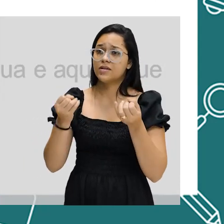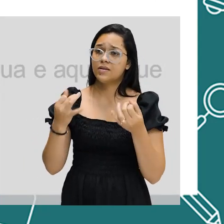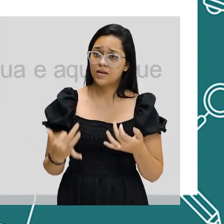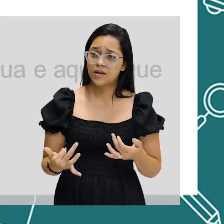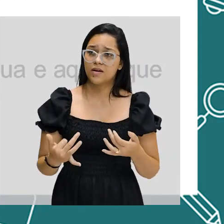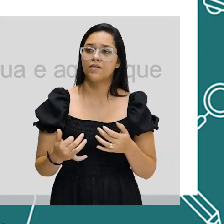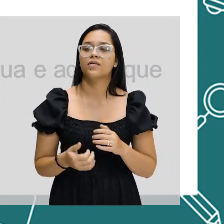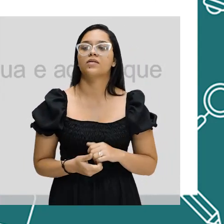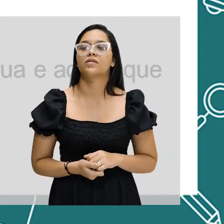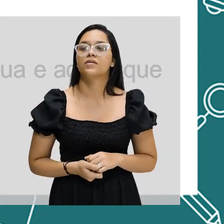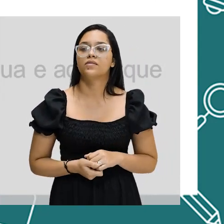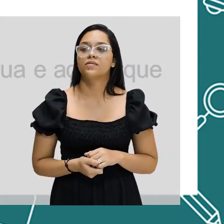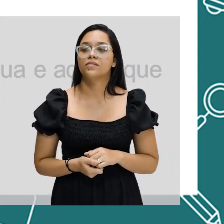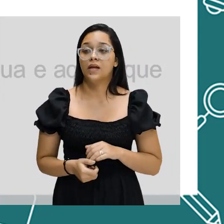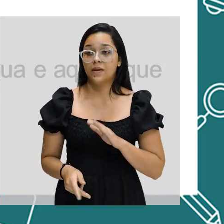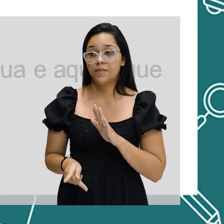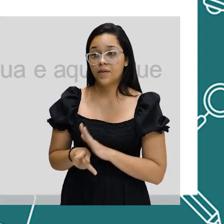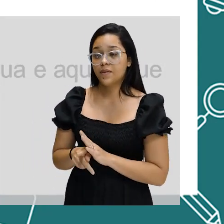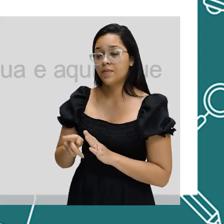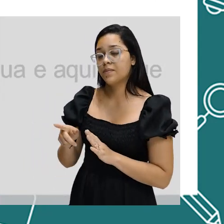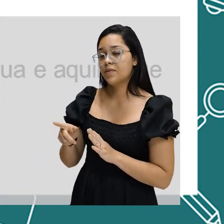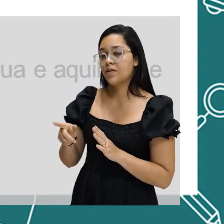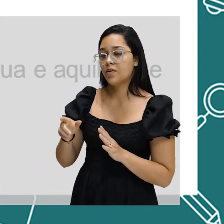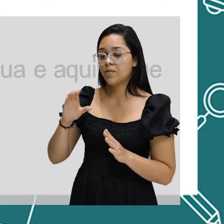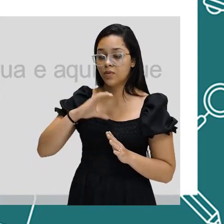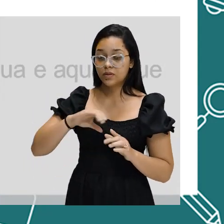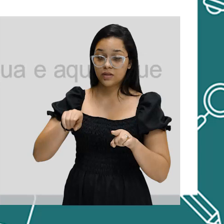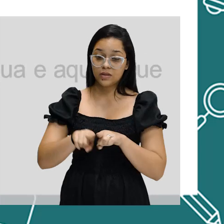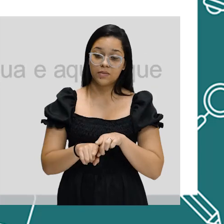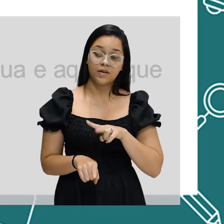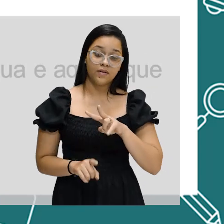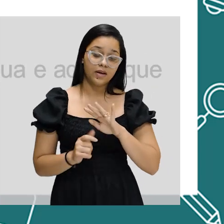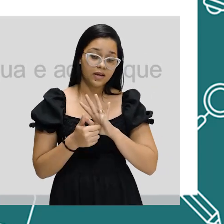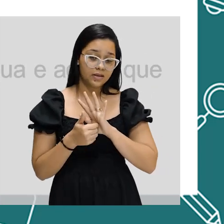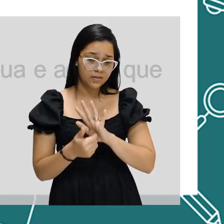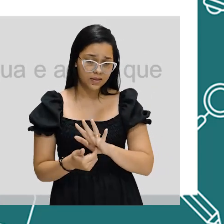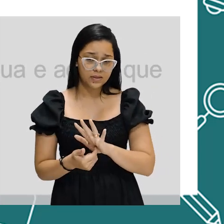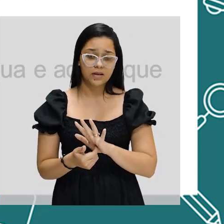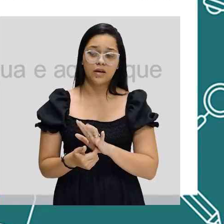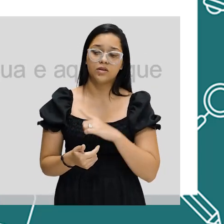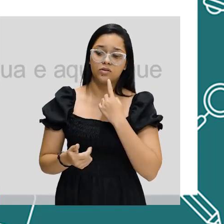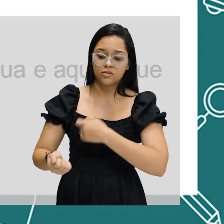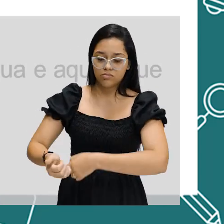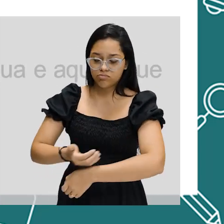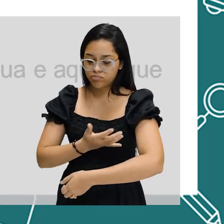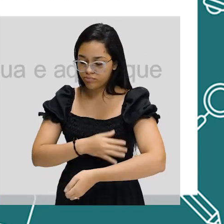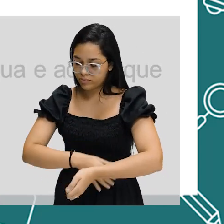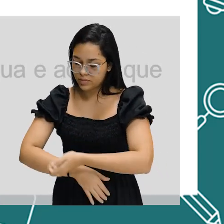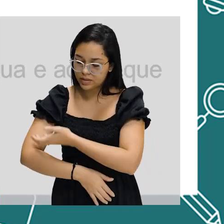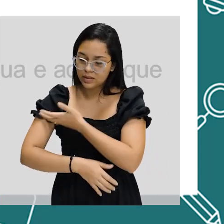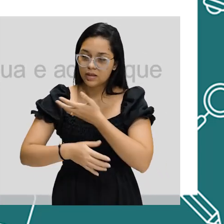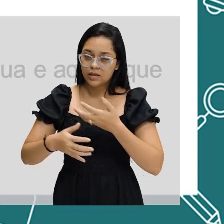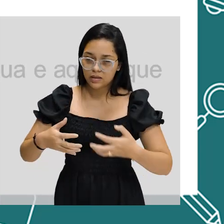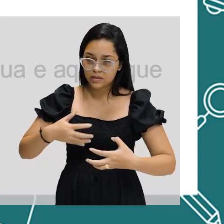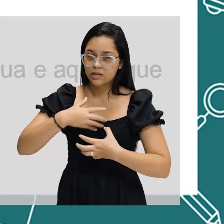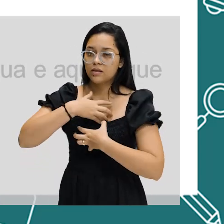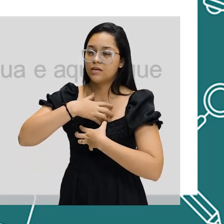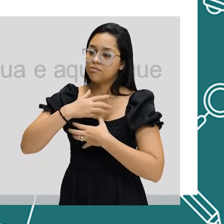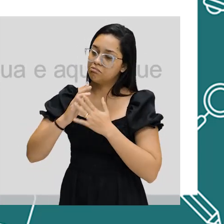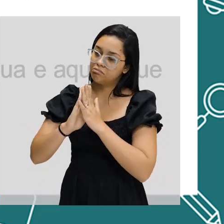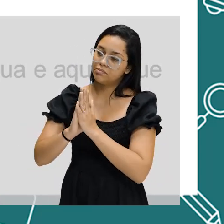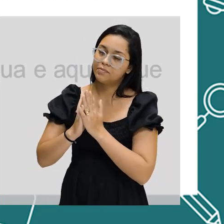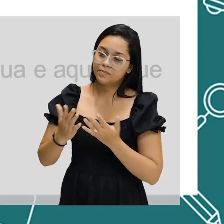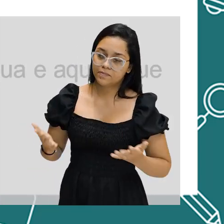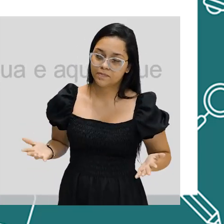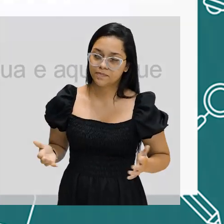são invariáveis pertence a língua portuguesa e vamos expressar as nossas emoções das nossas Sensações um apelo